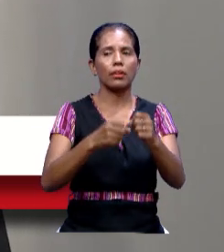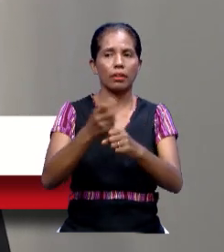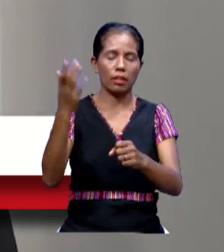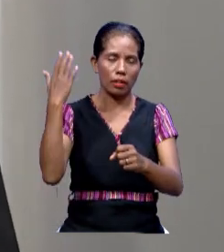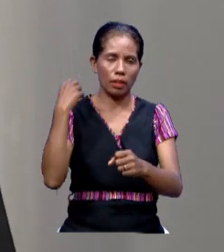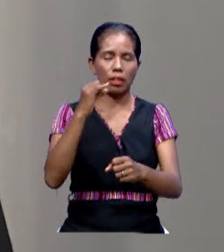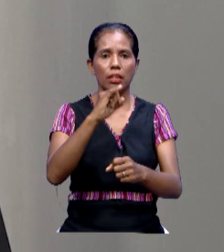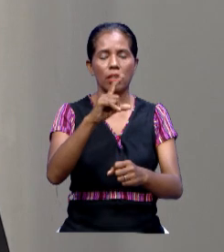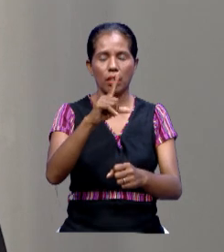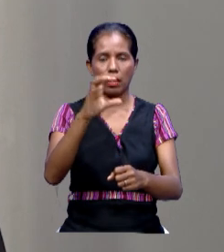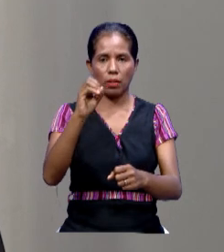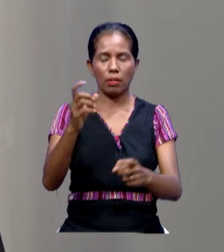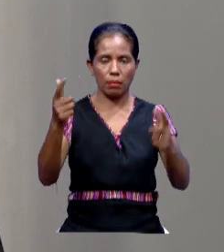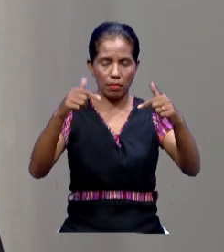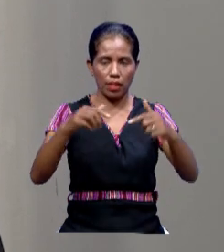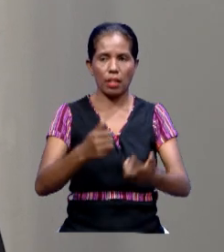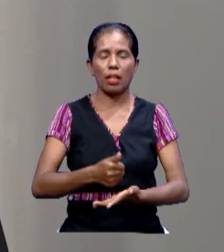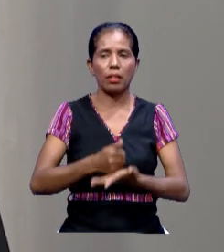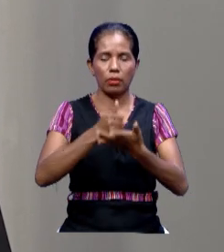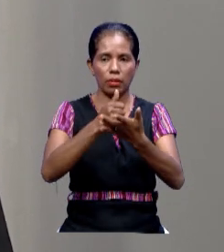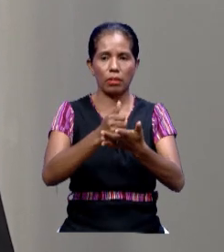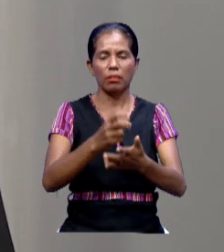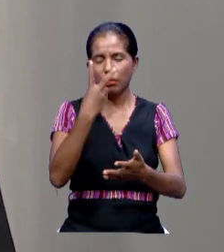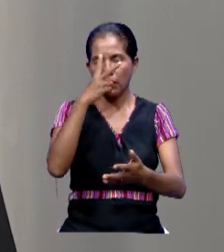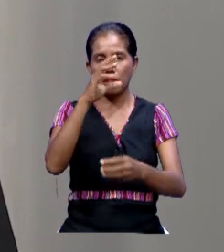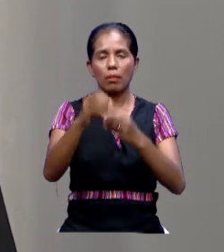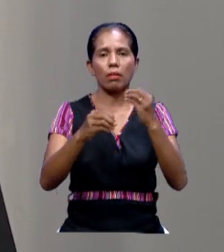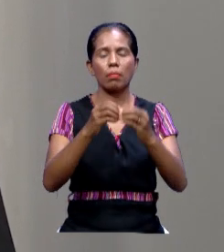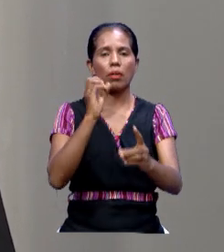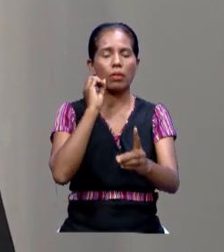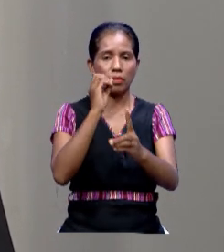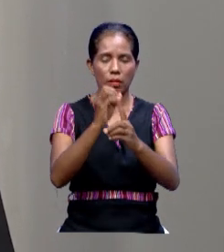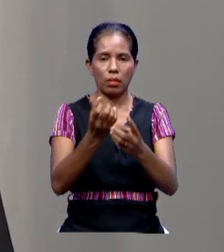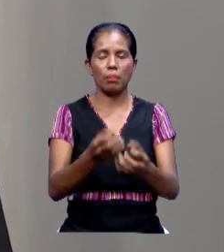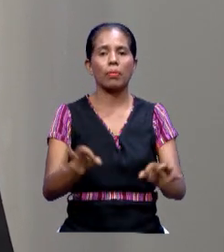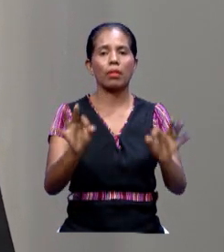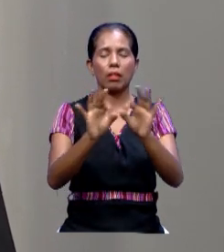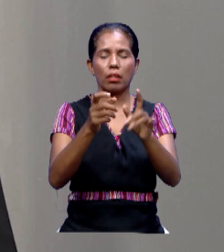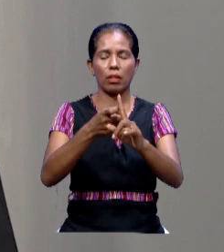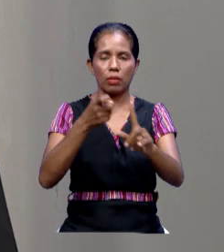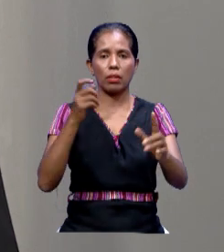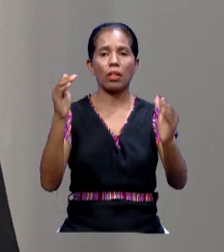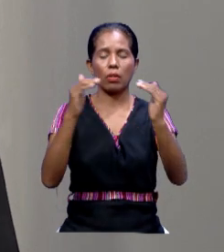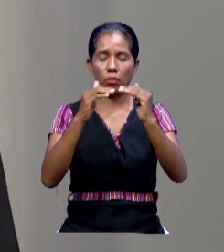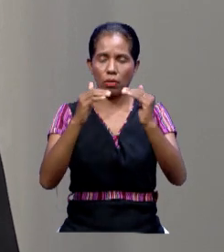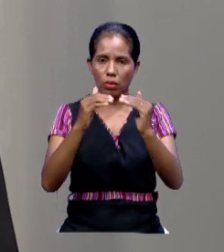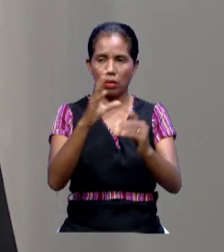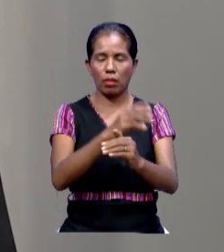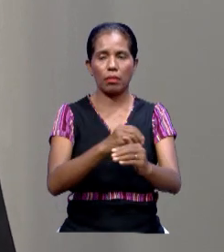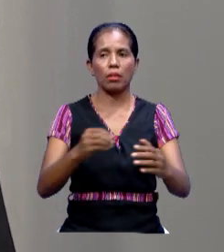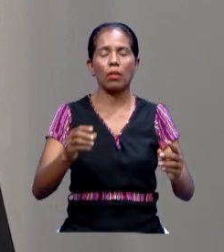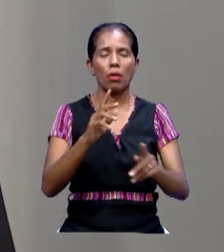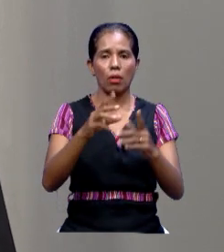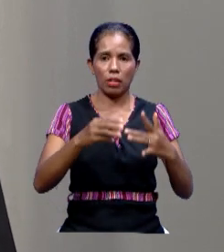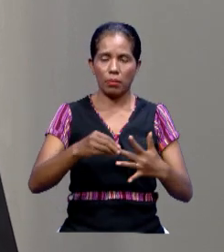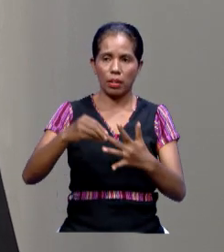mai hanesang facilitador para tare konaba objetivo ka pri importansia ho si diálogo social tama mai ho especialista ida te explica